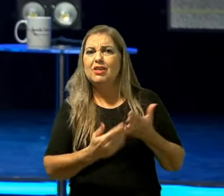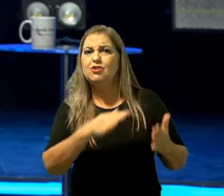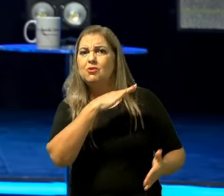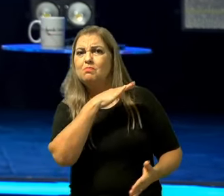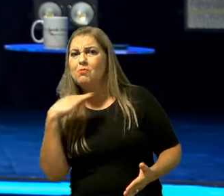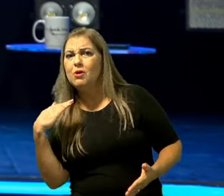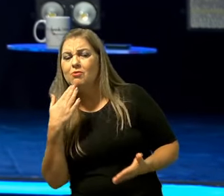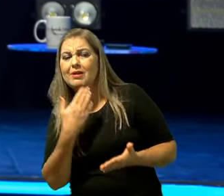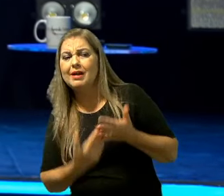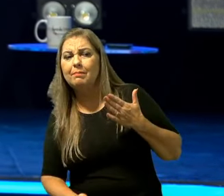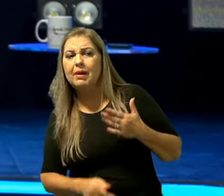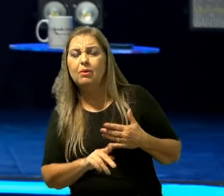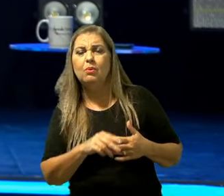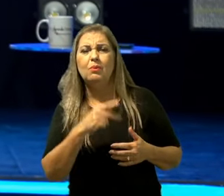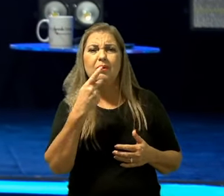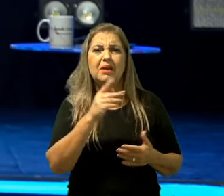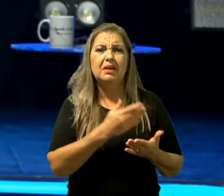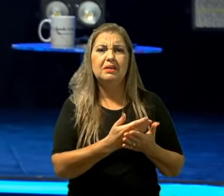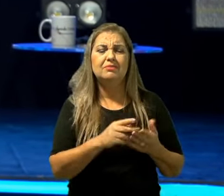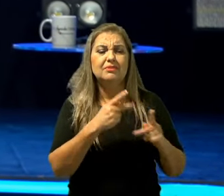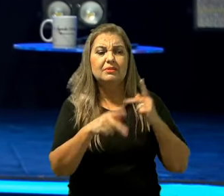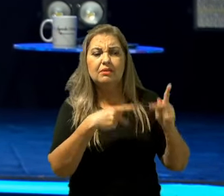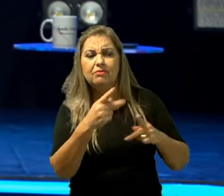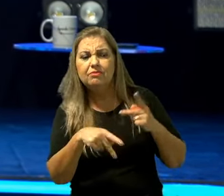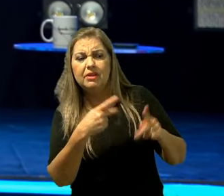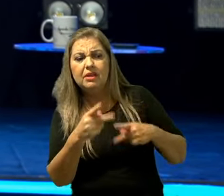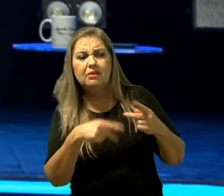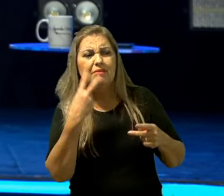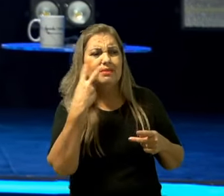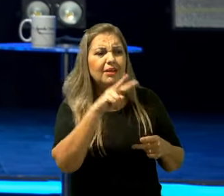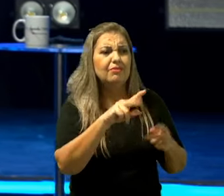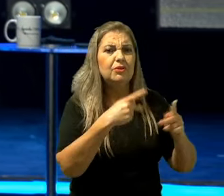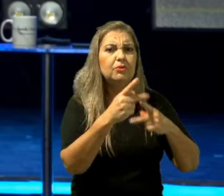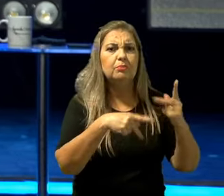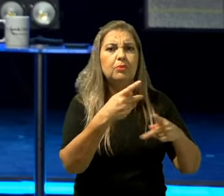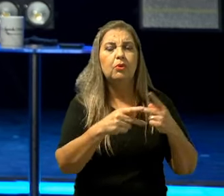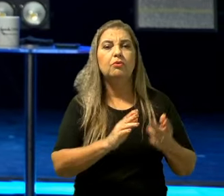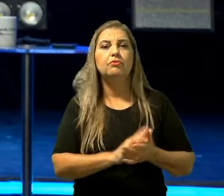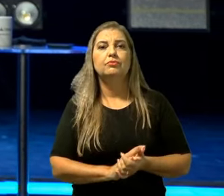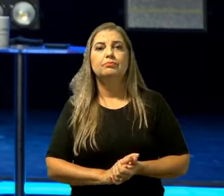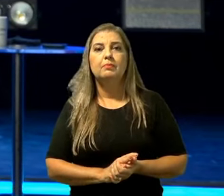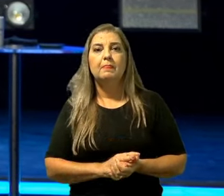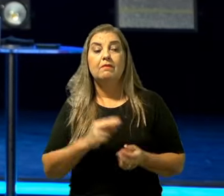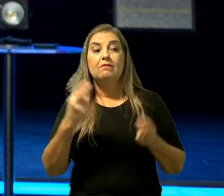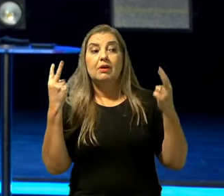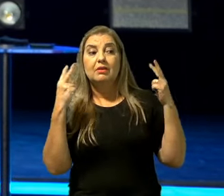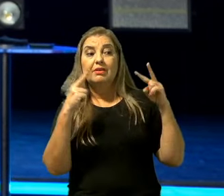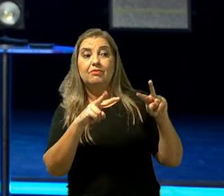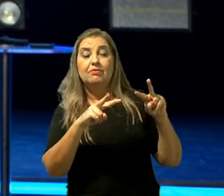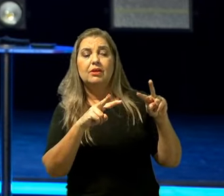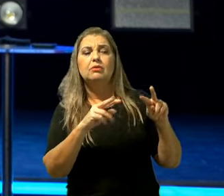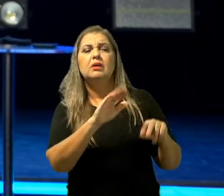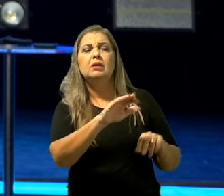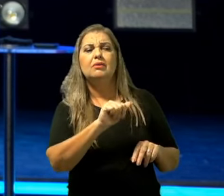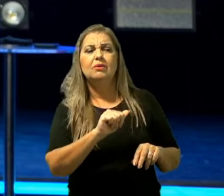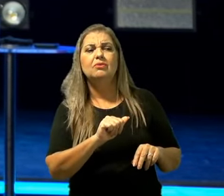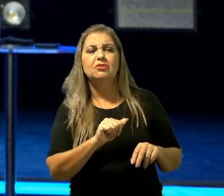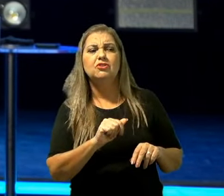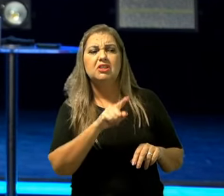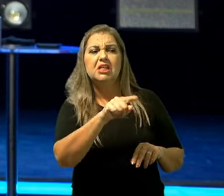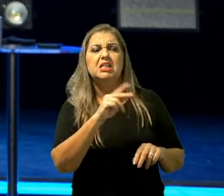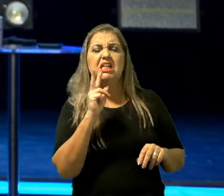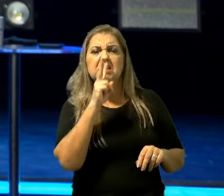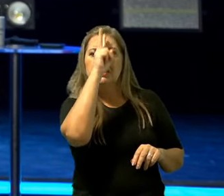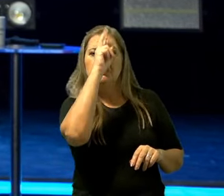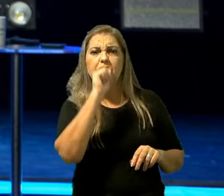olha, Faraó está olhando para o povo e está vendo aquilo que o povo não está vendo. Faraó está olhando para o povo e está vendo: eles são fortes, eles